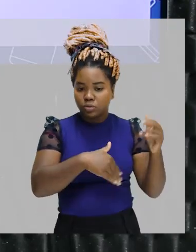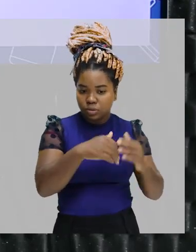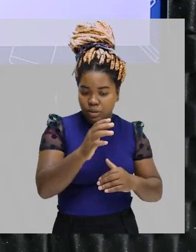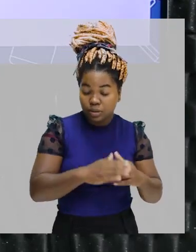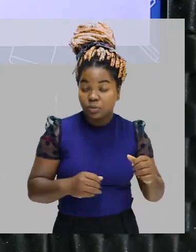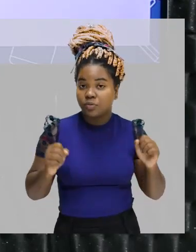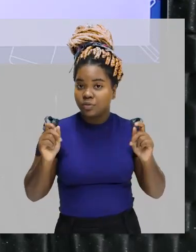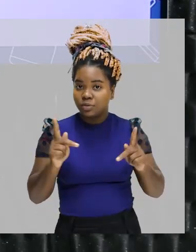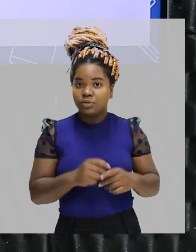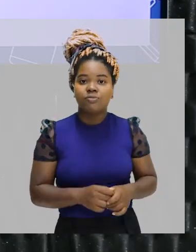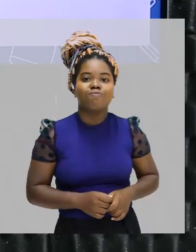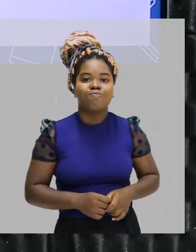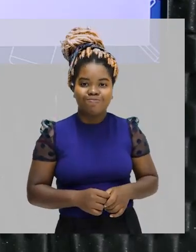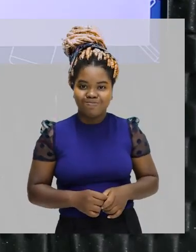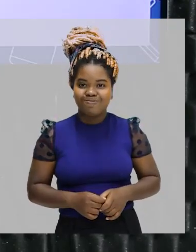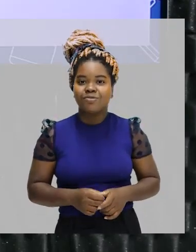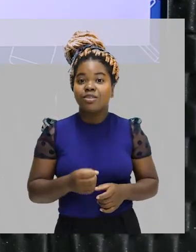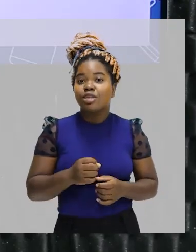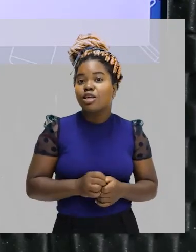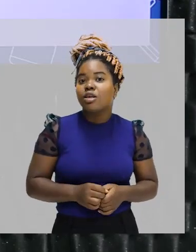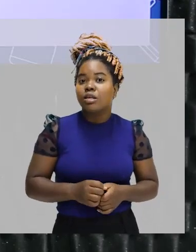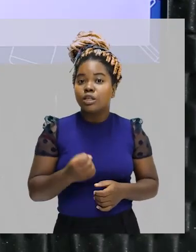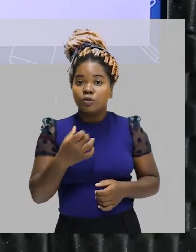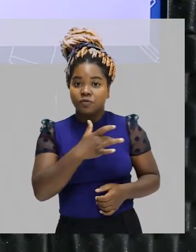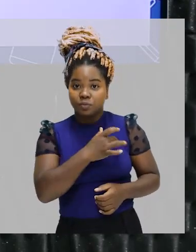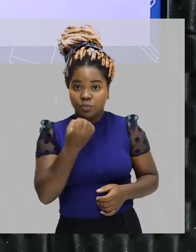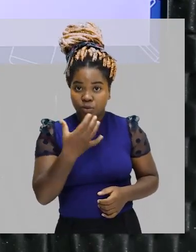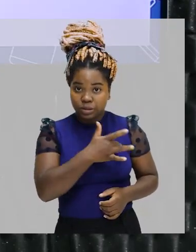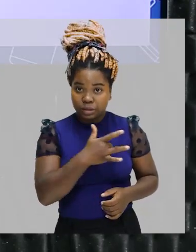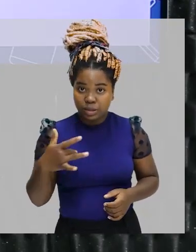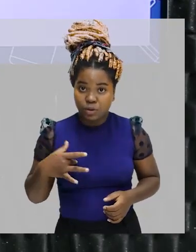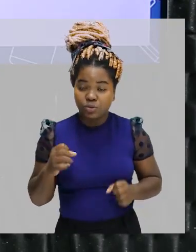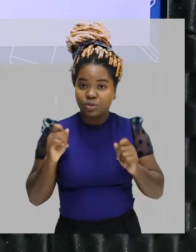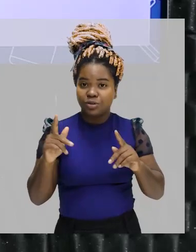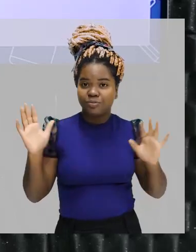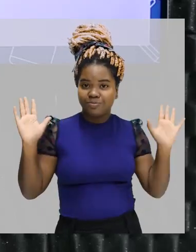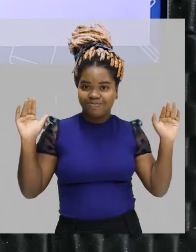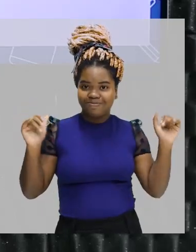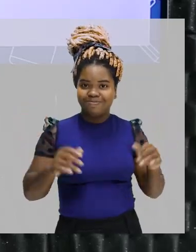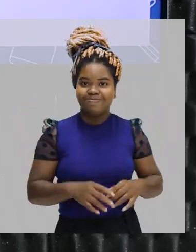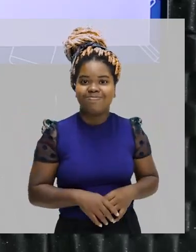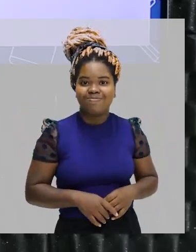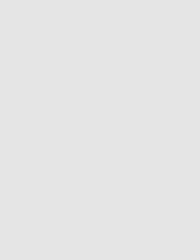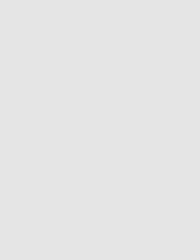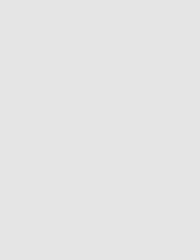profissões, tá bom? Fiquem bem, se cuidem, até a próxima e bye, bye!